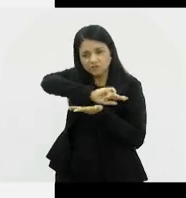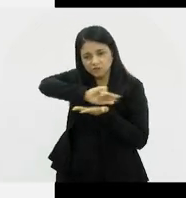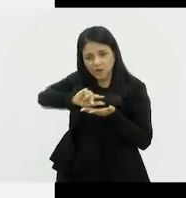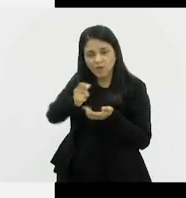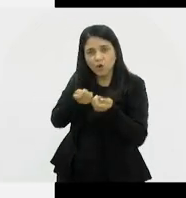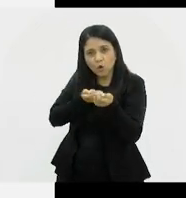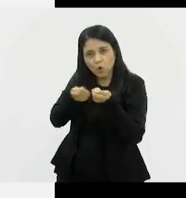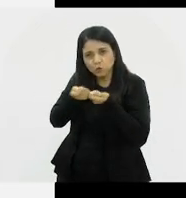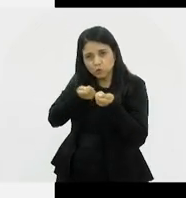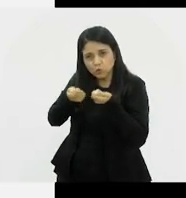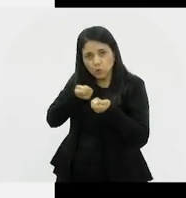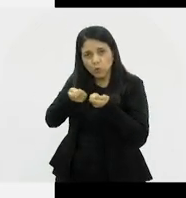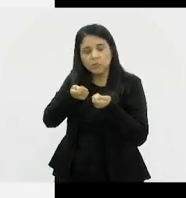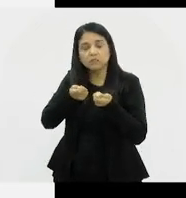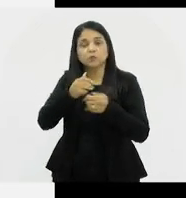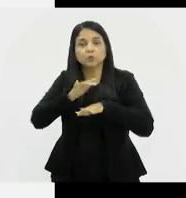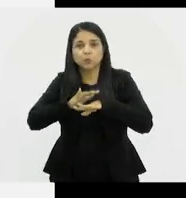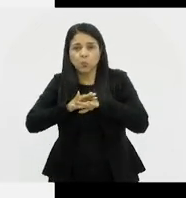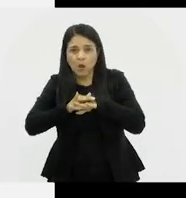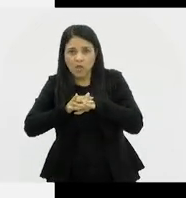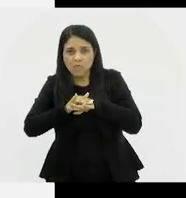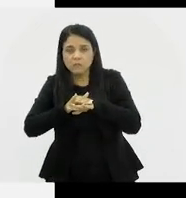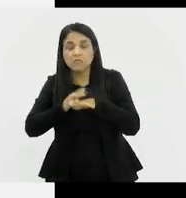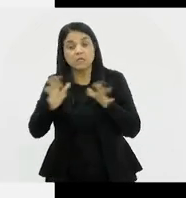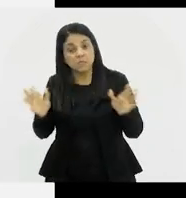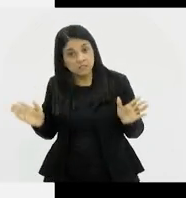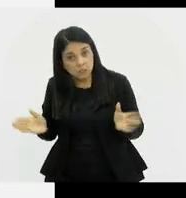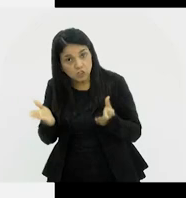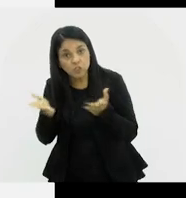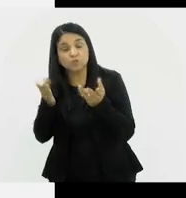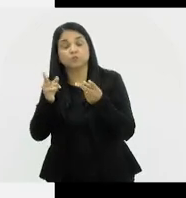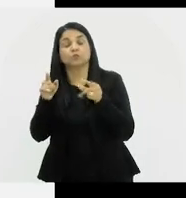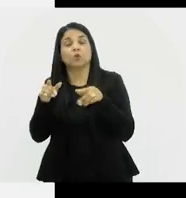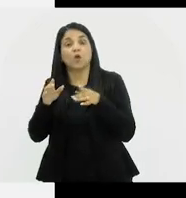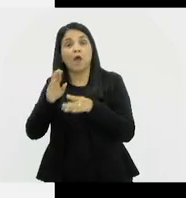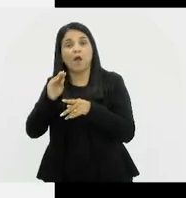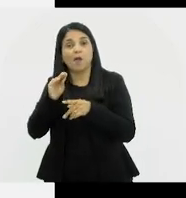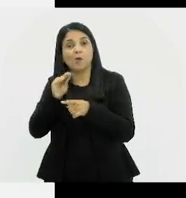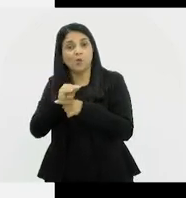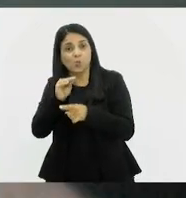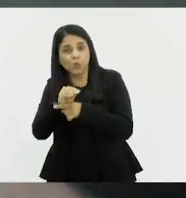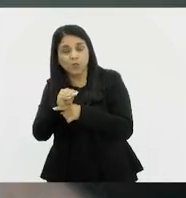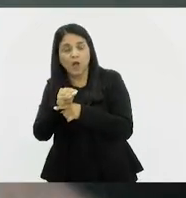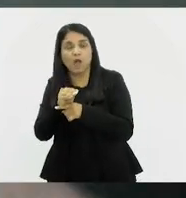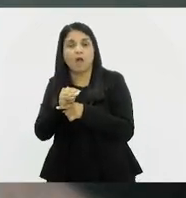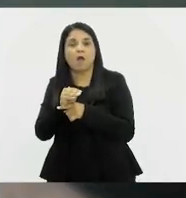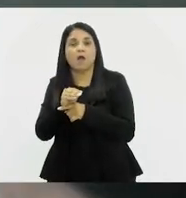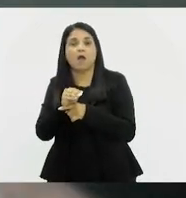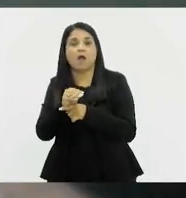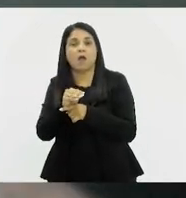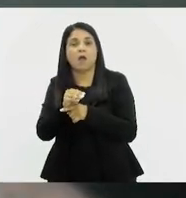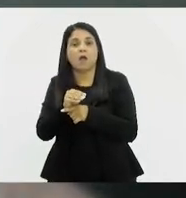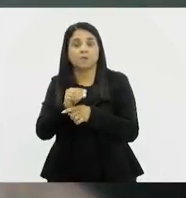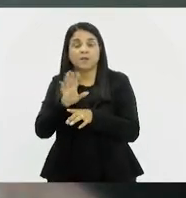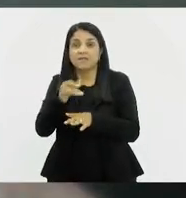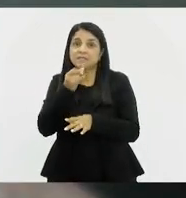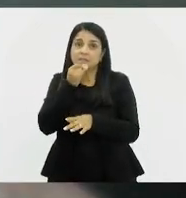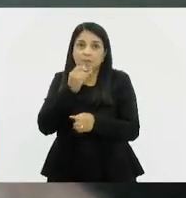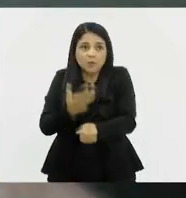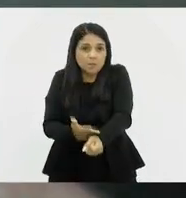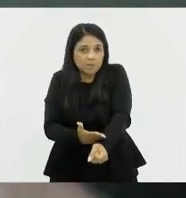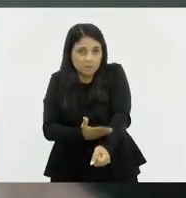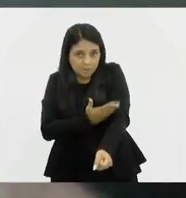a determinadas doenças e de estímulo a cuidar, como, exemplo, a hipertensão, mas